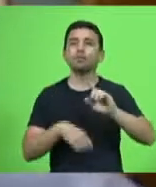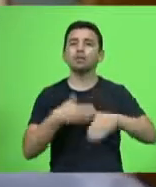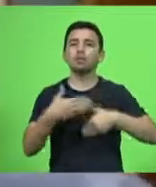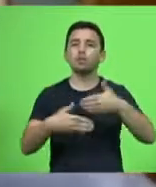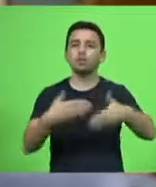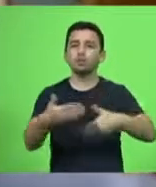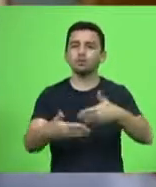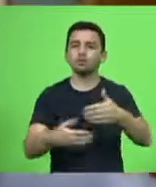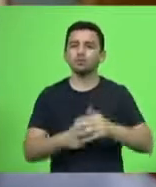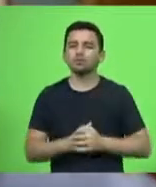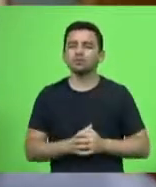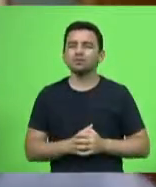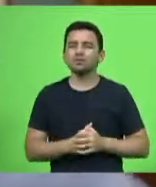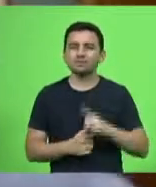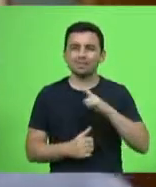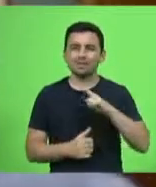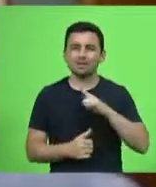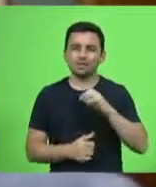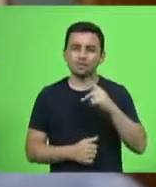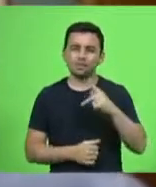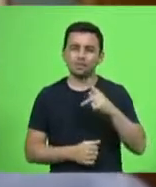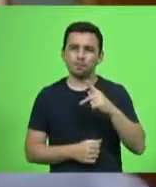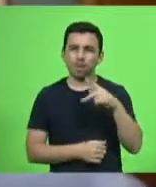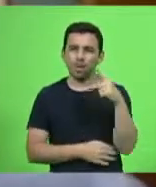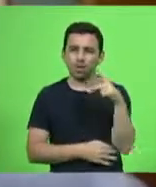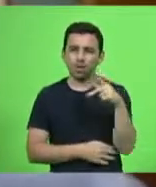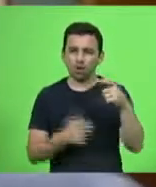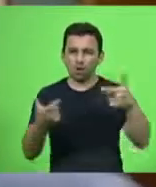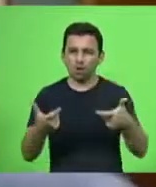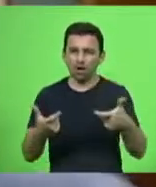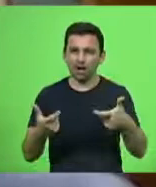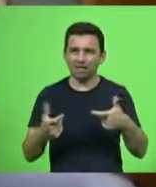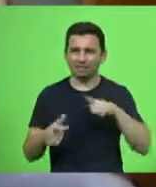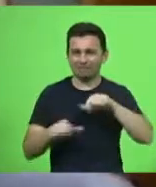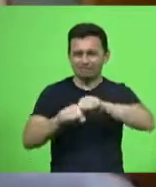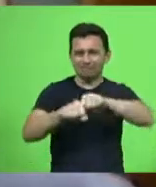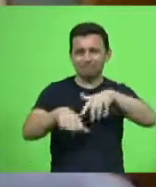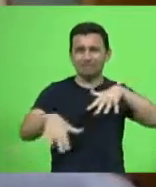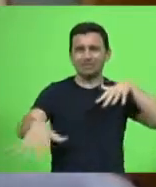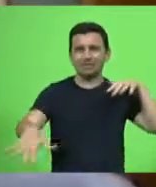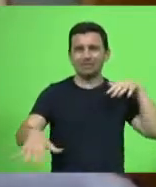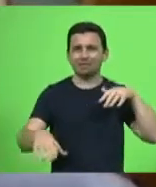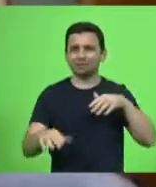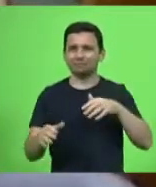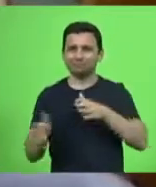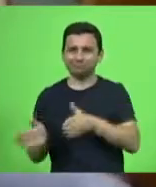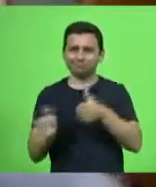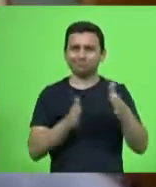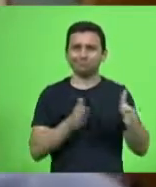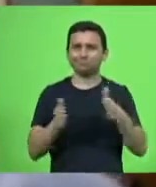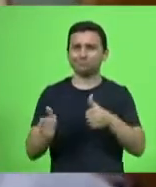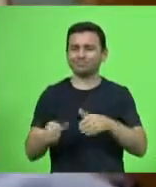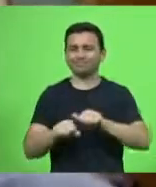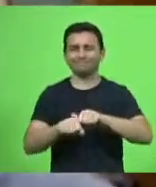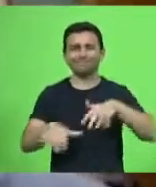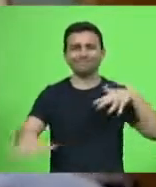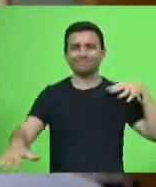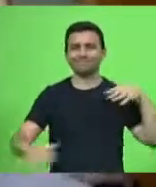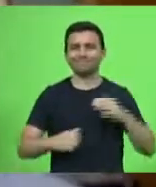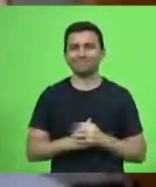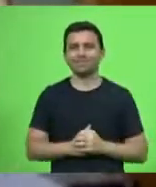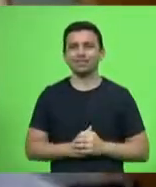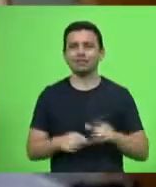Badenfurt com Pomerode, são filas intermináveis dos dois lados. Agora está